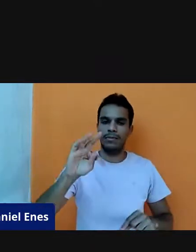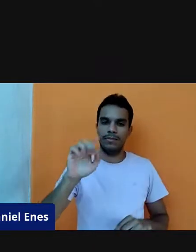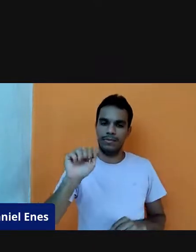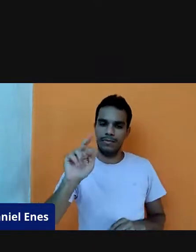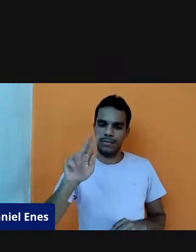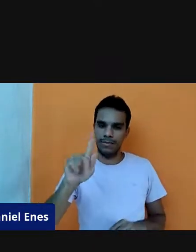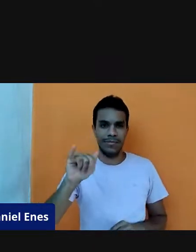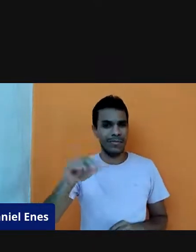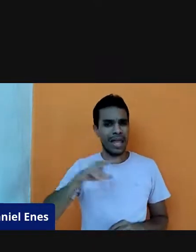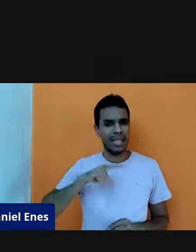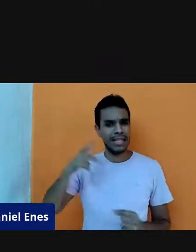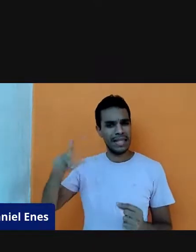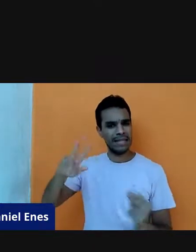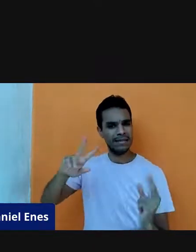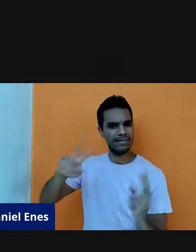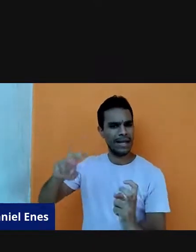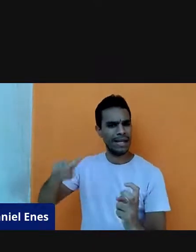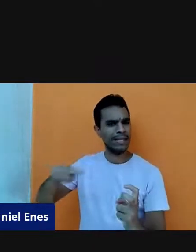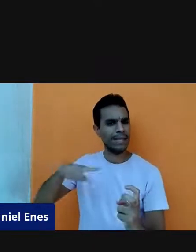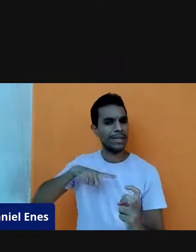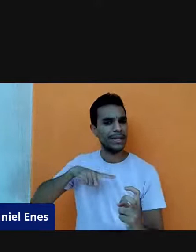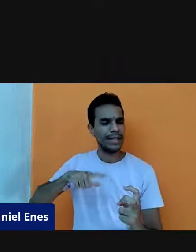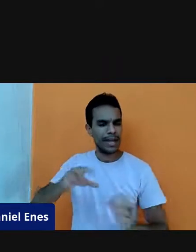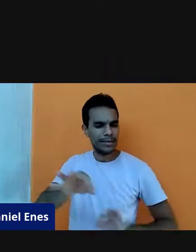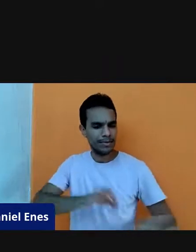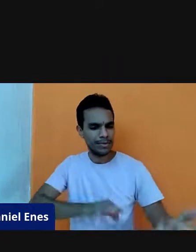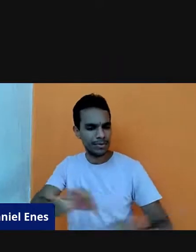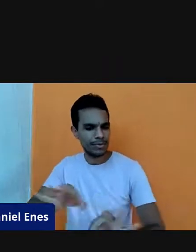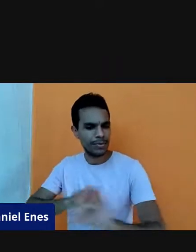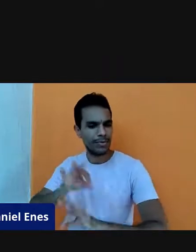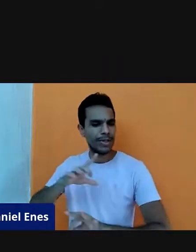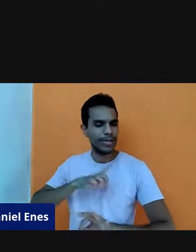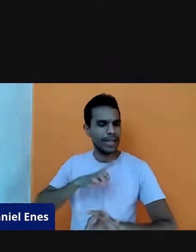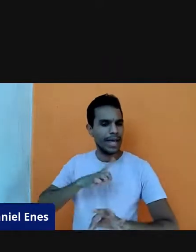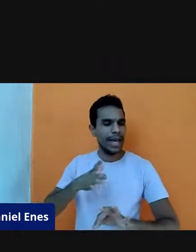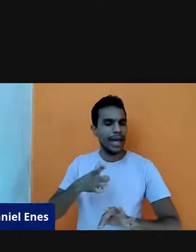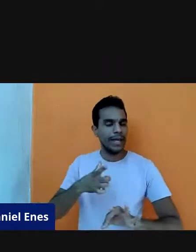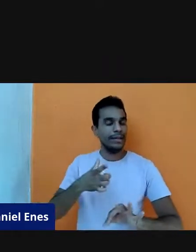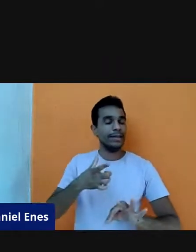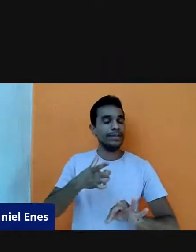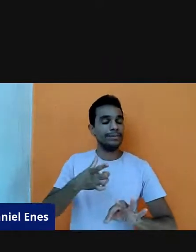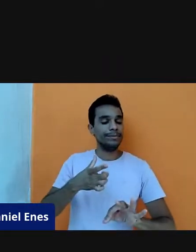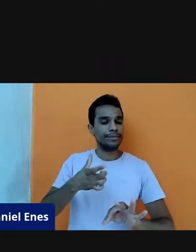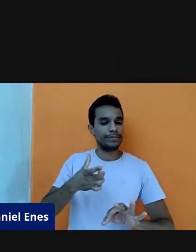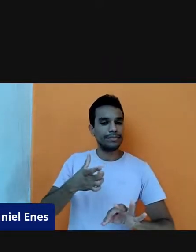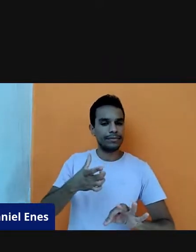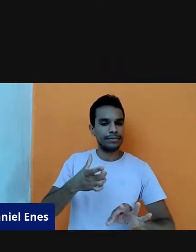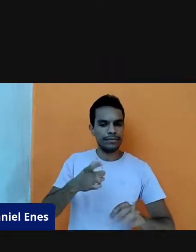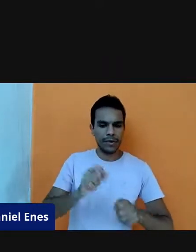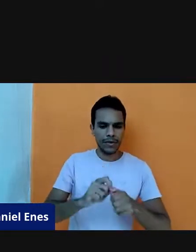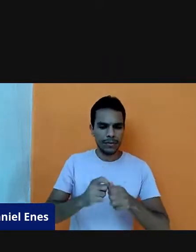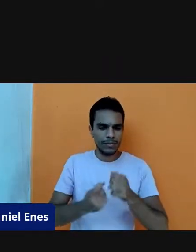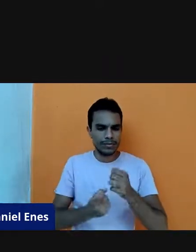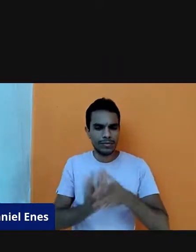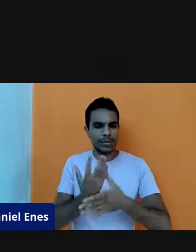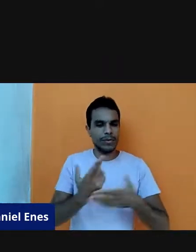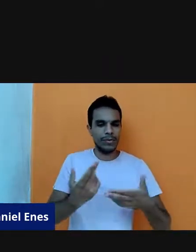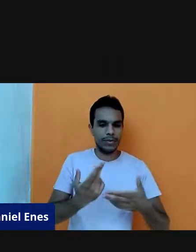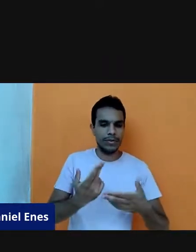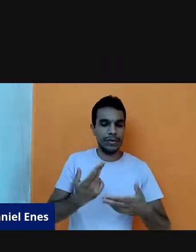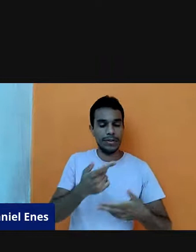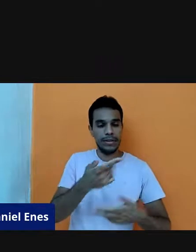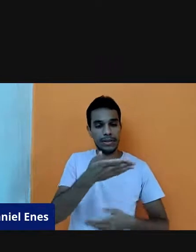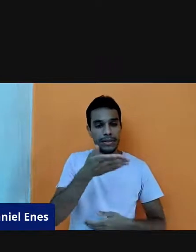perceber que há um planejamento, há uma construção, né? João Cabral, que é o poeta engenheiro, né? Então ele planeja a